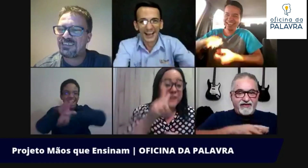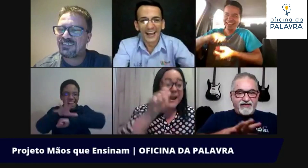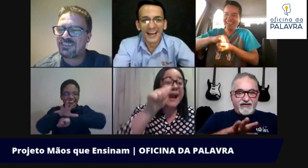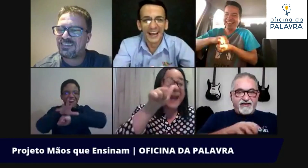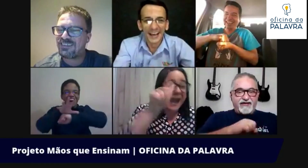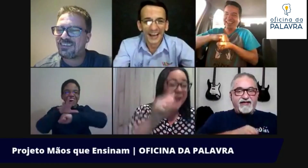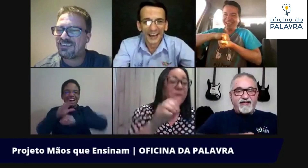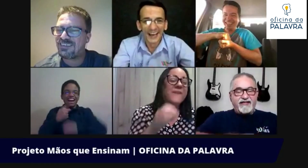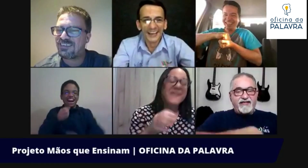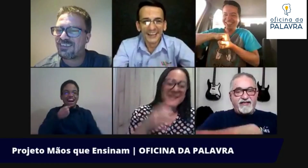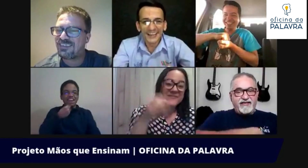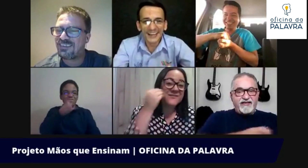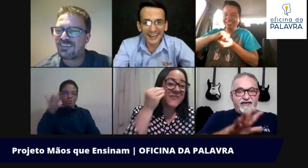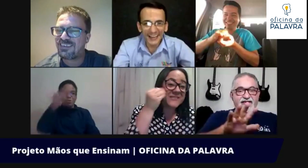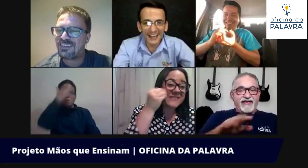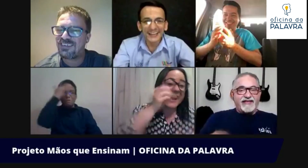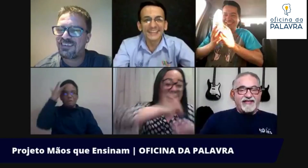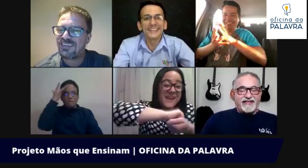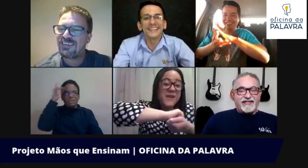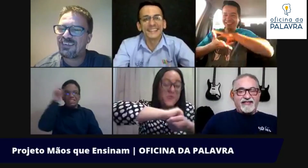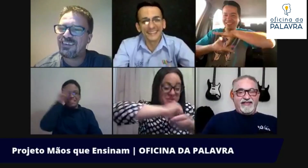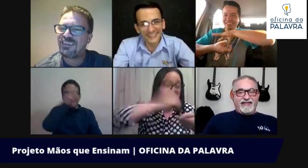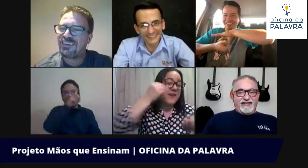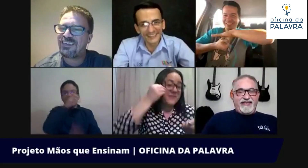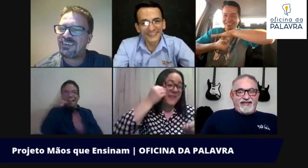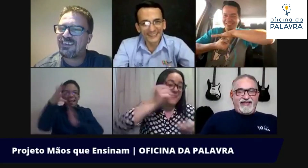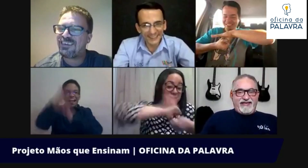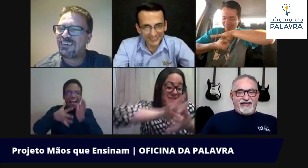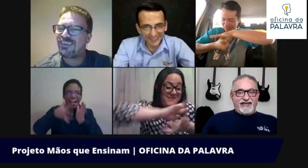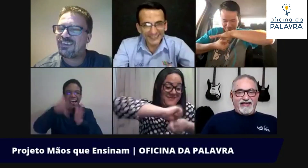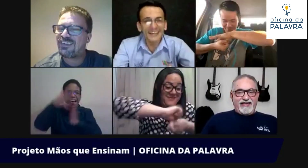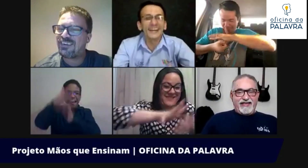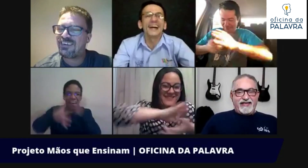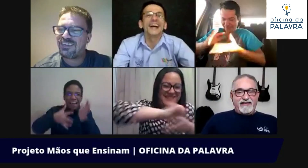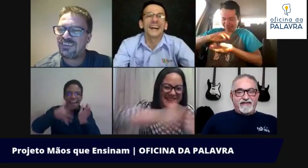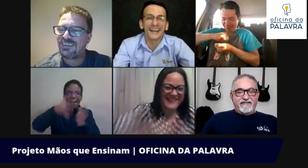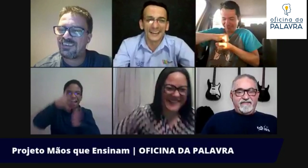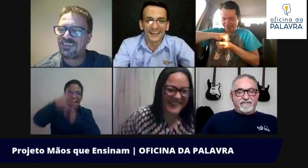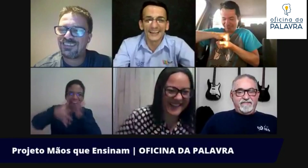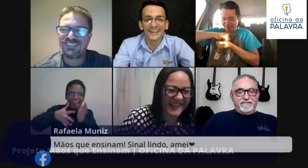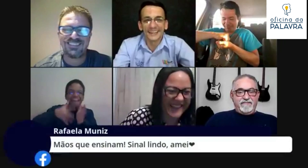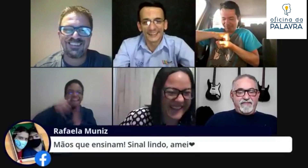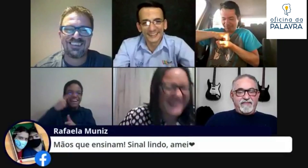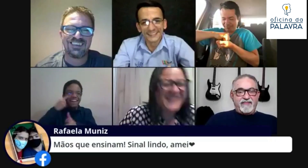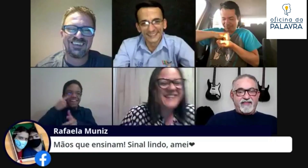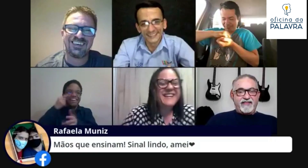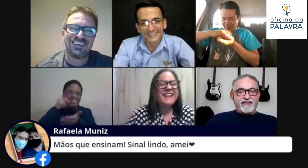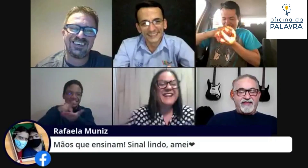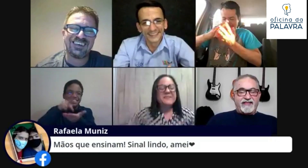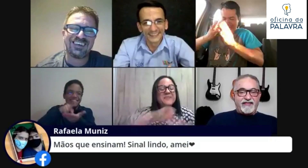Alguns vão ficar gago. Vão tentar. Eu fiquei tentando.